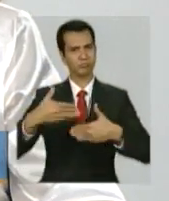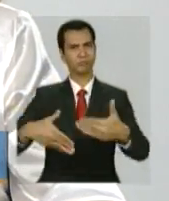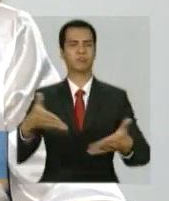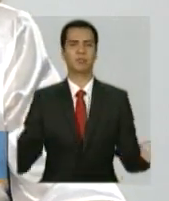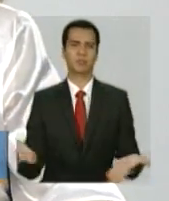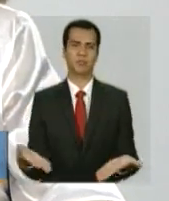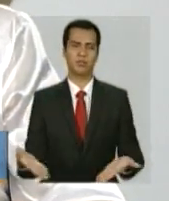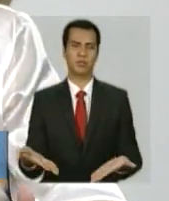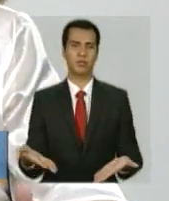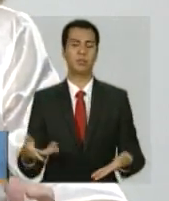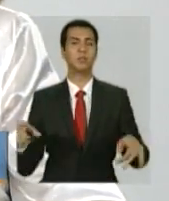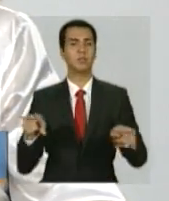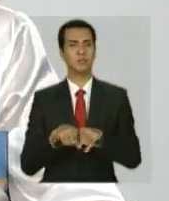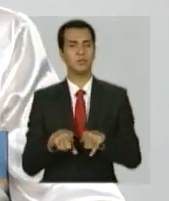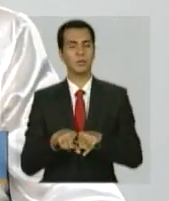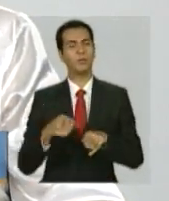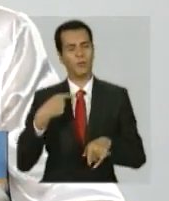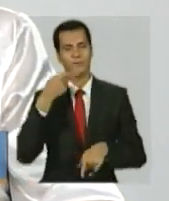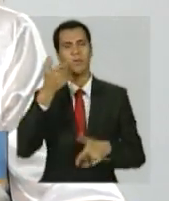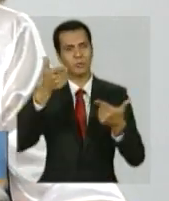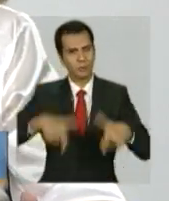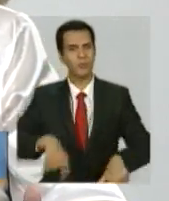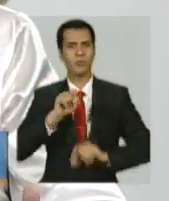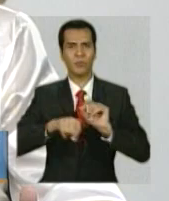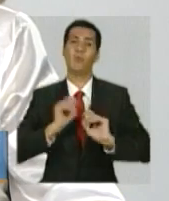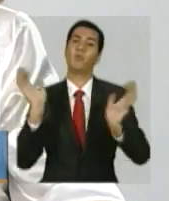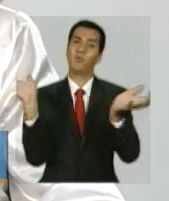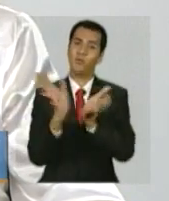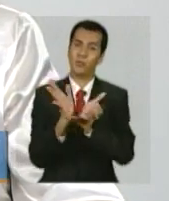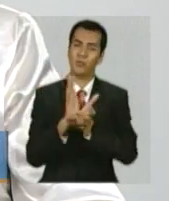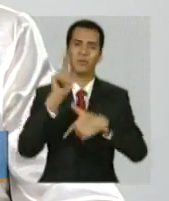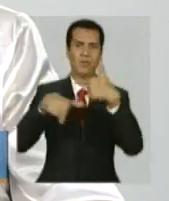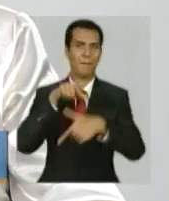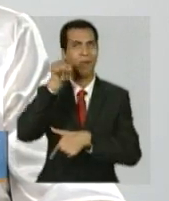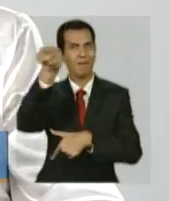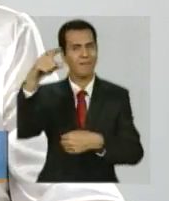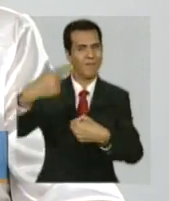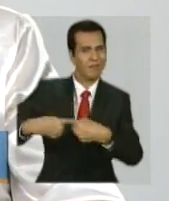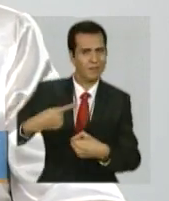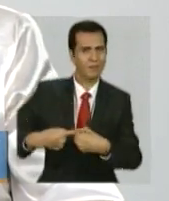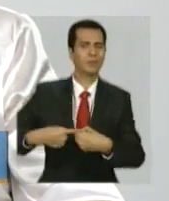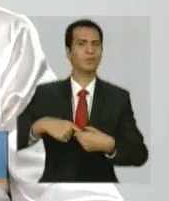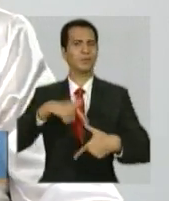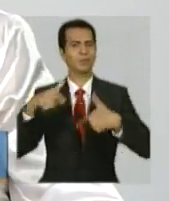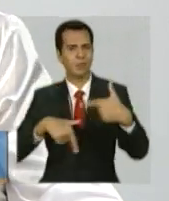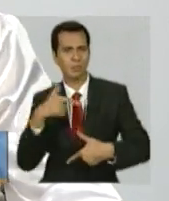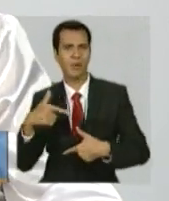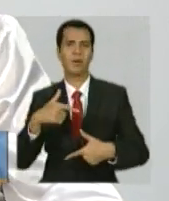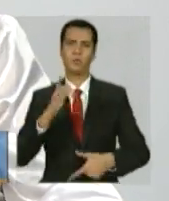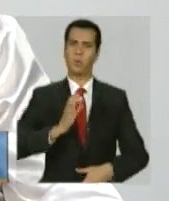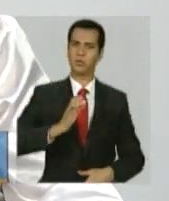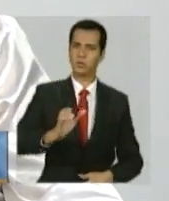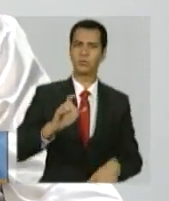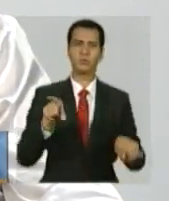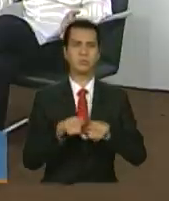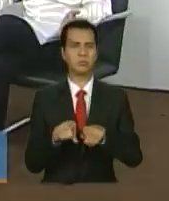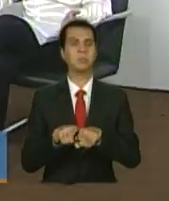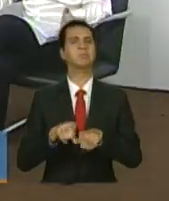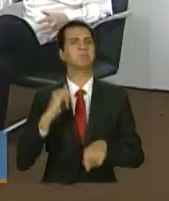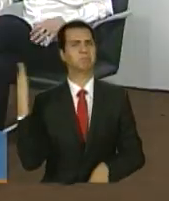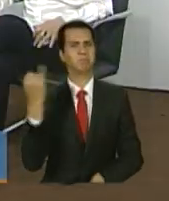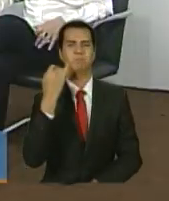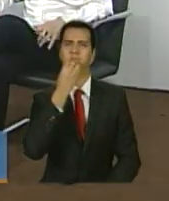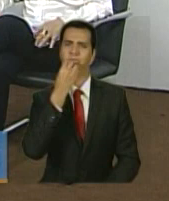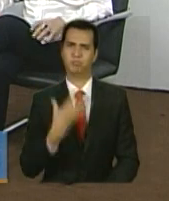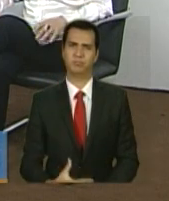os coordenadores estaduais, são nossos grandes parceiros e nossos grandes agentes para o cadastramento dessas famílias. Acho que Deusa